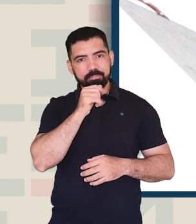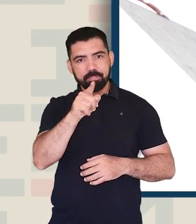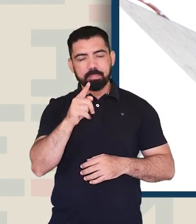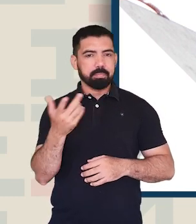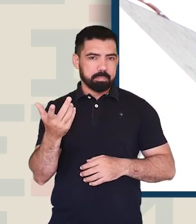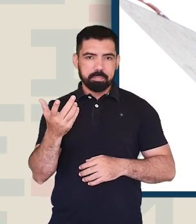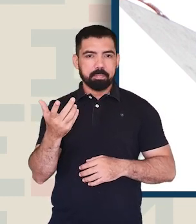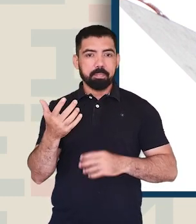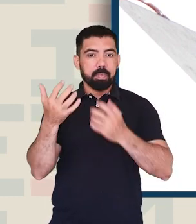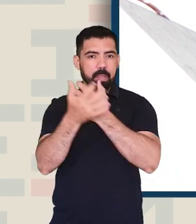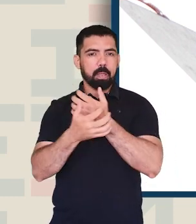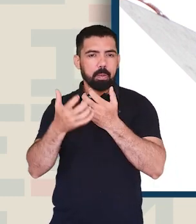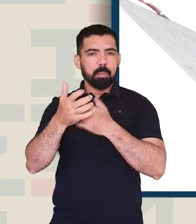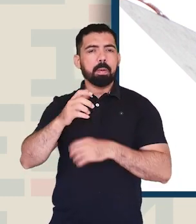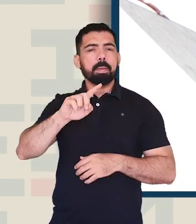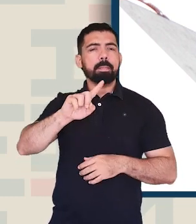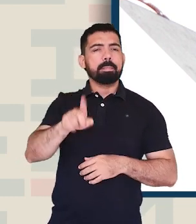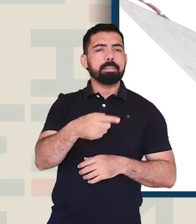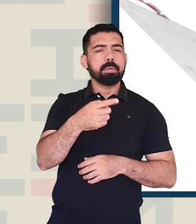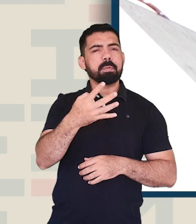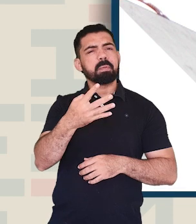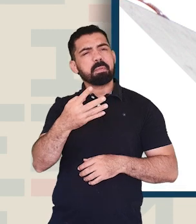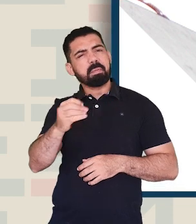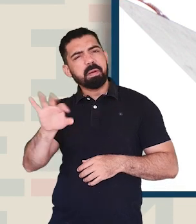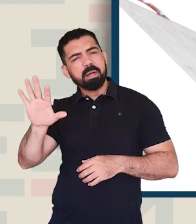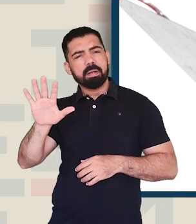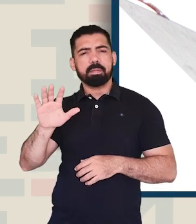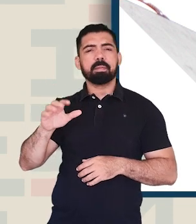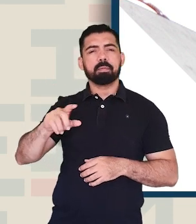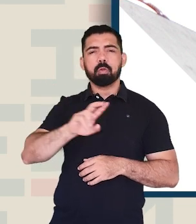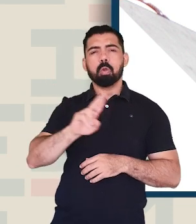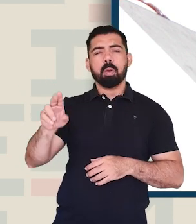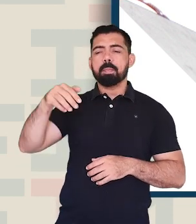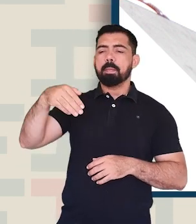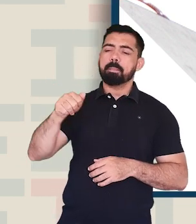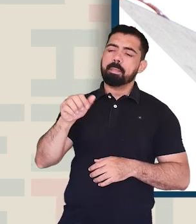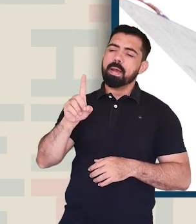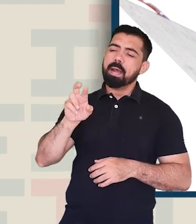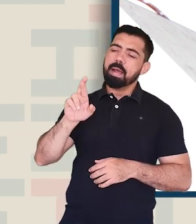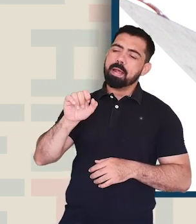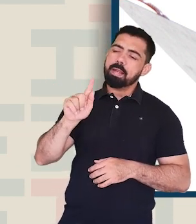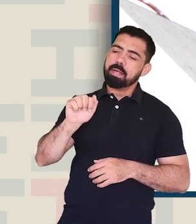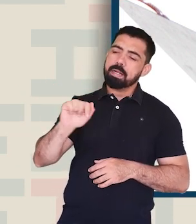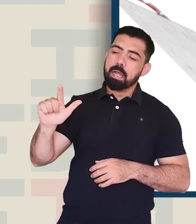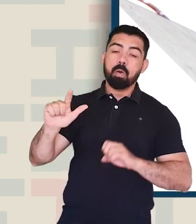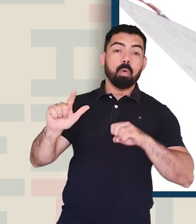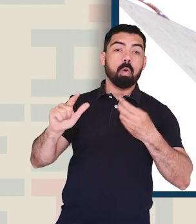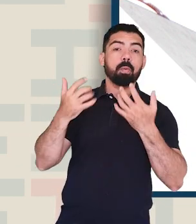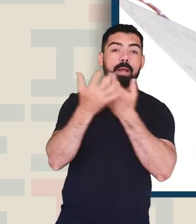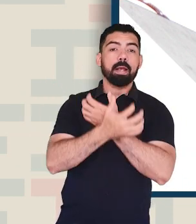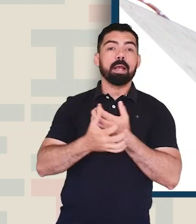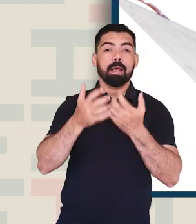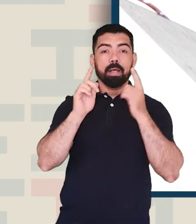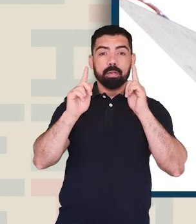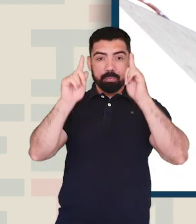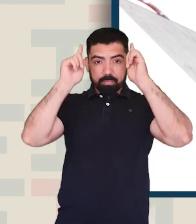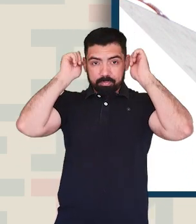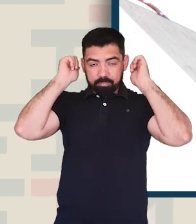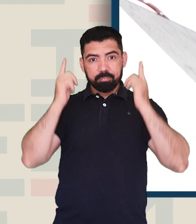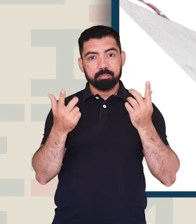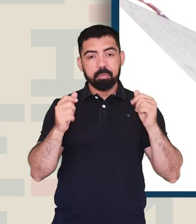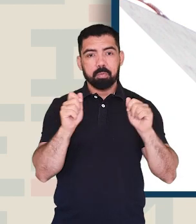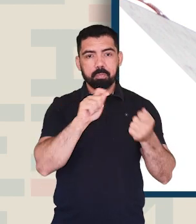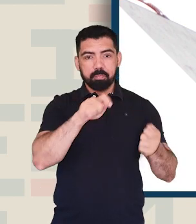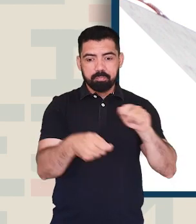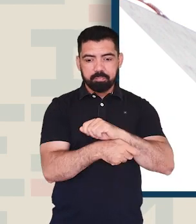um madrigal de 1400 e tanto, um canto gregoriano, um canto-chão, e reproduzir